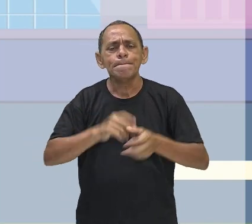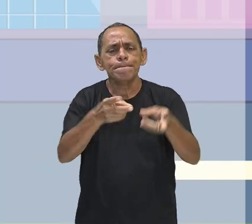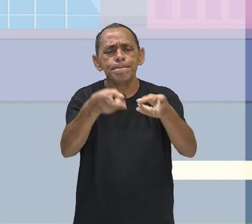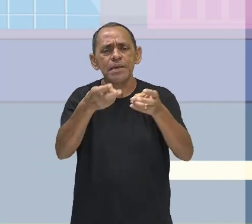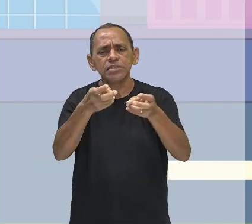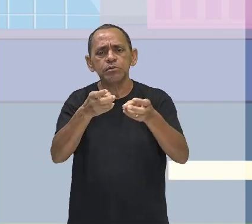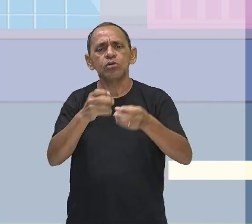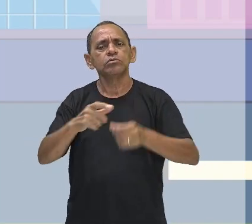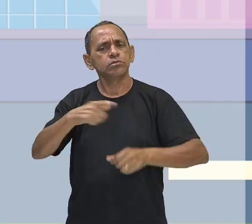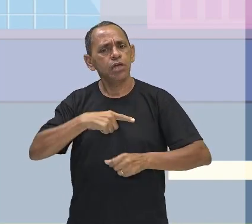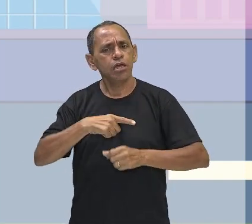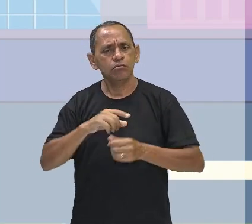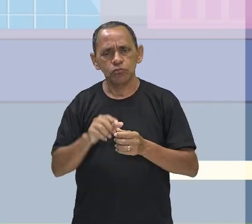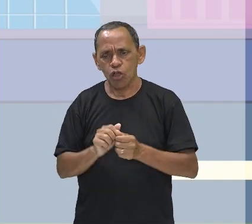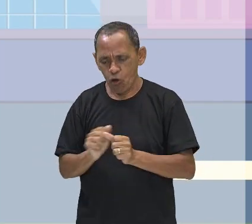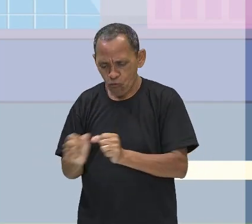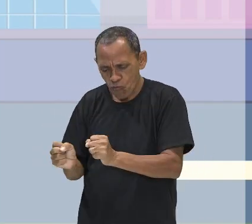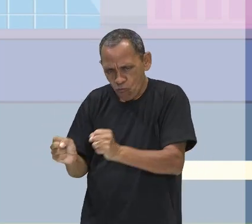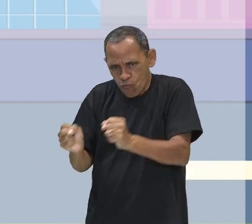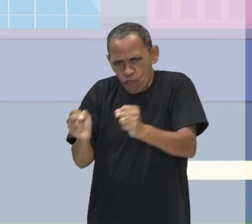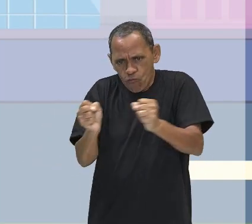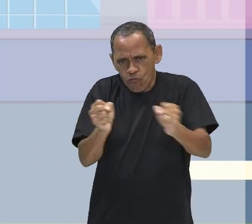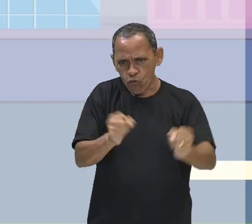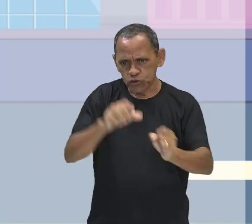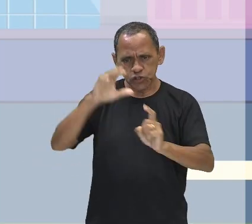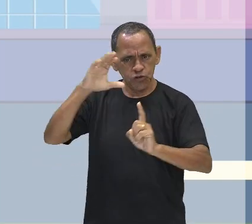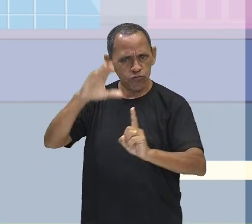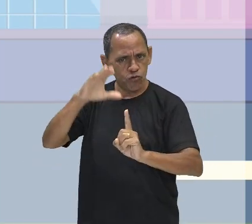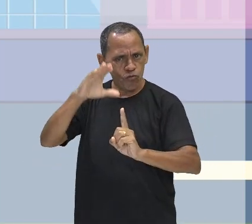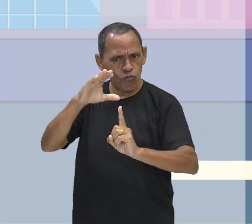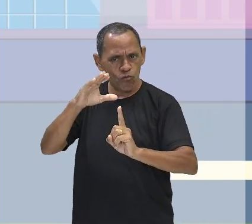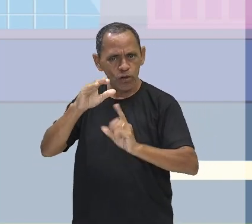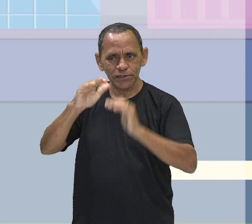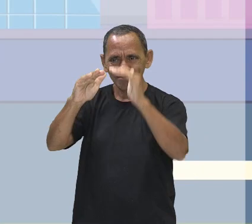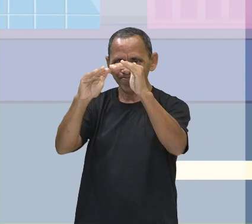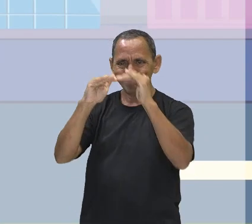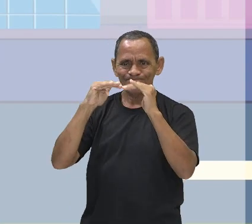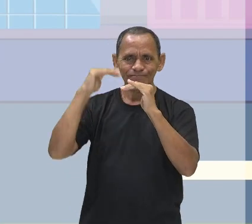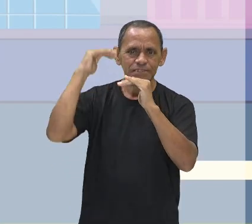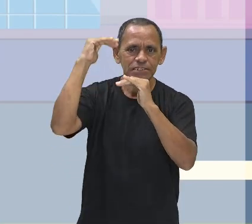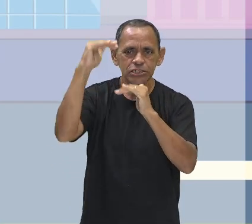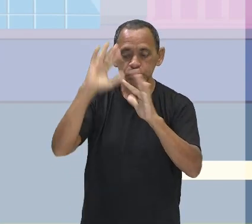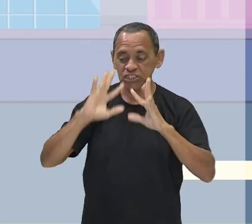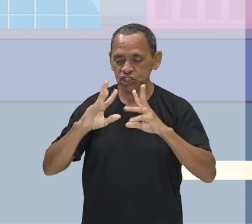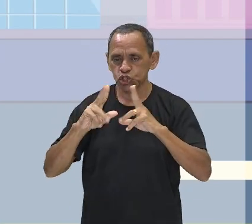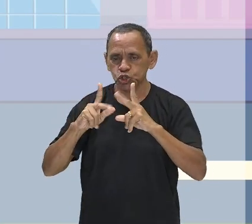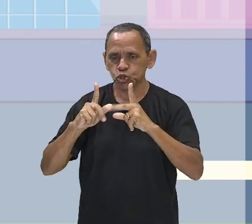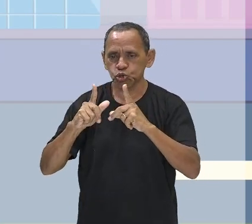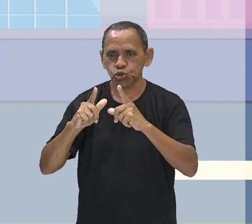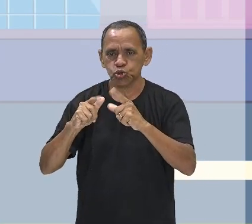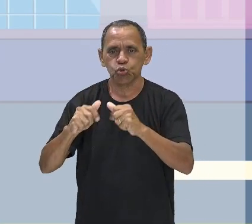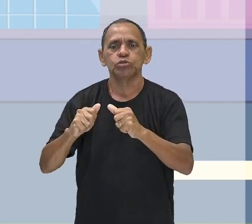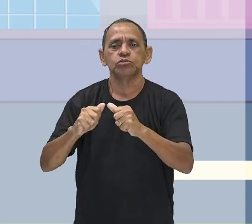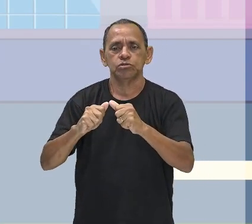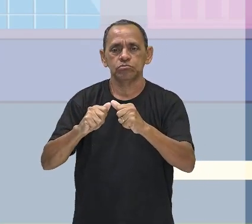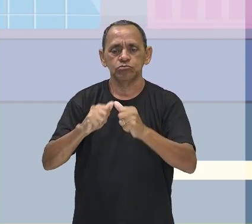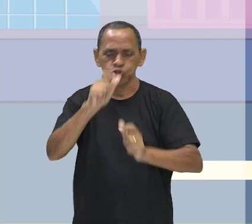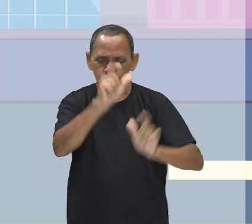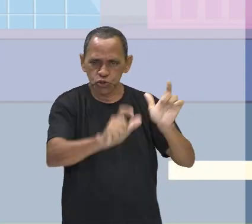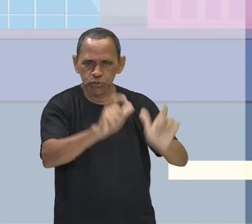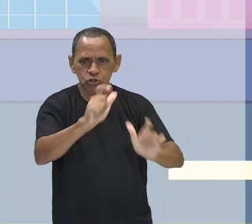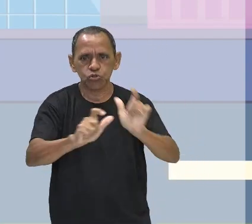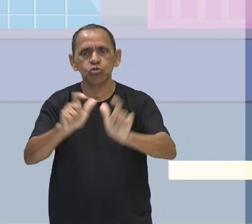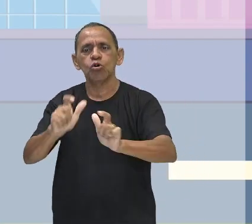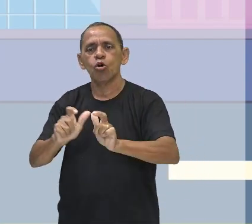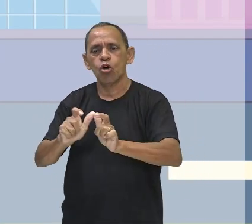ó, acima de todos nós, e que essas forças, elas agem sobre todos